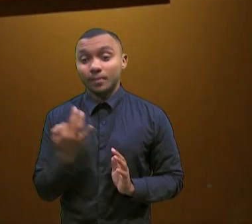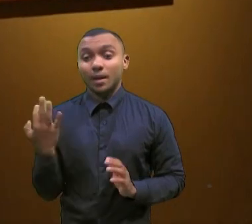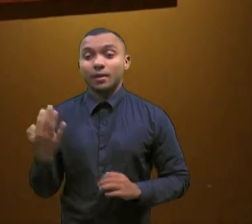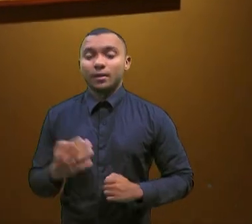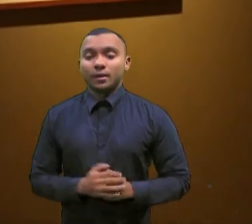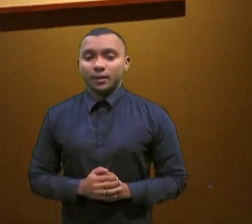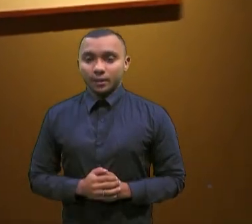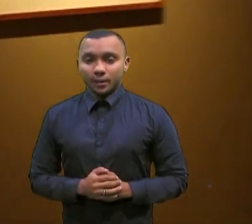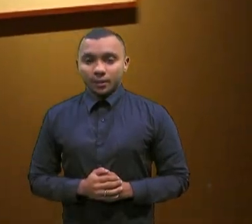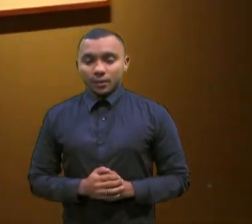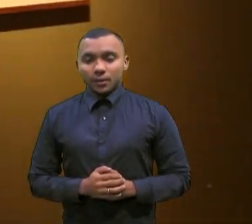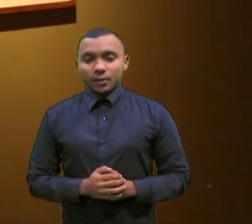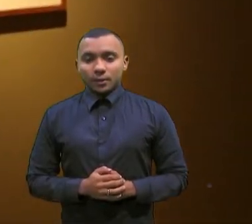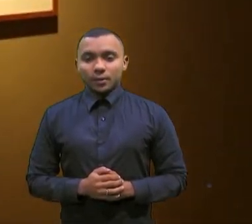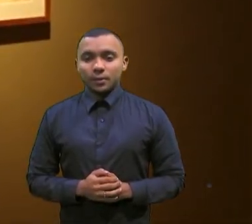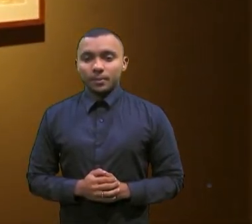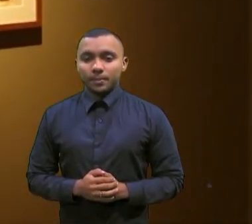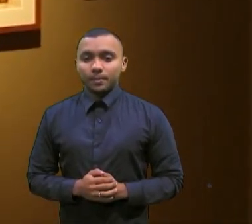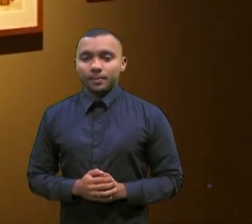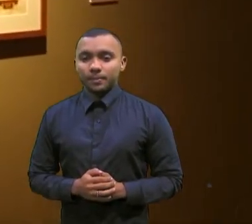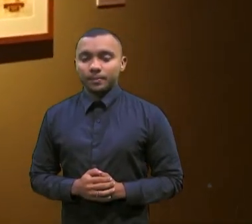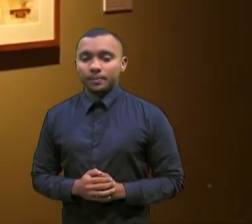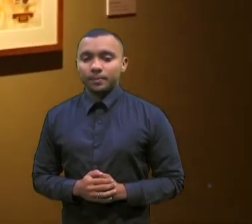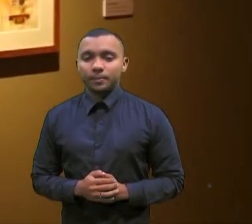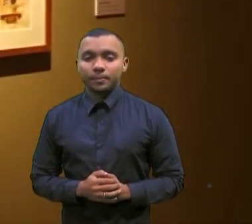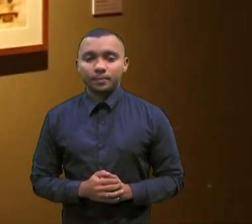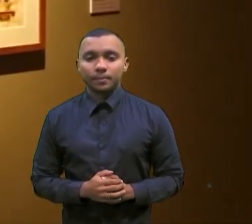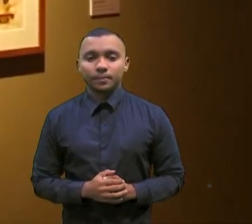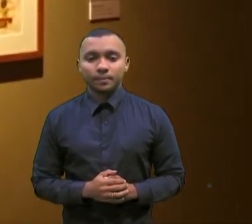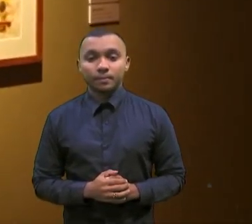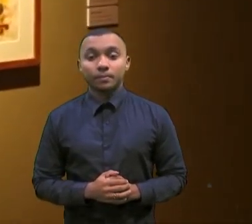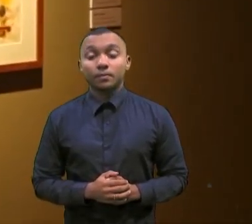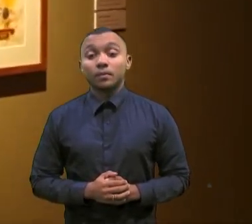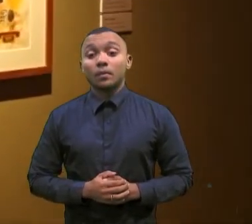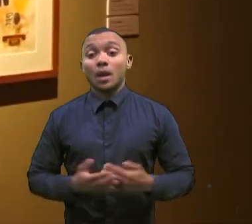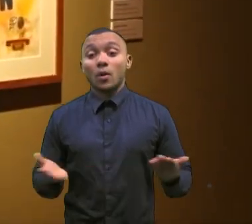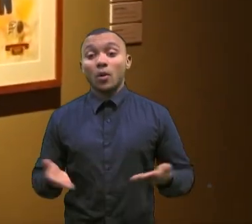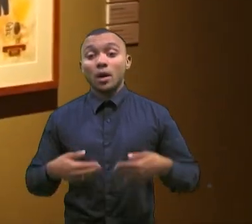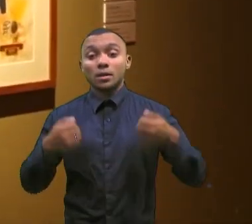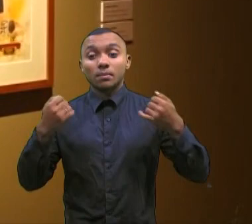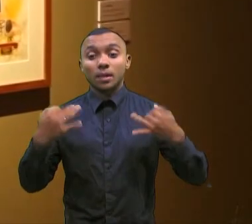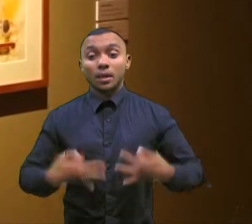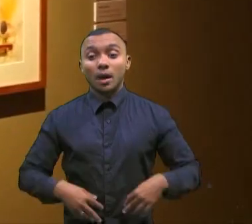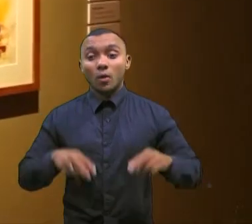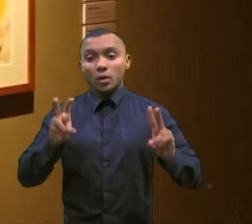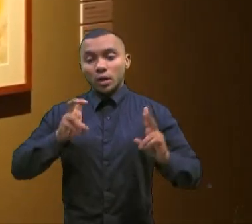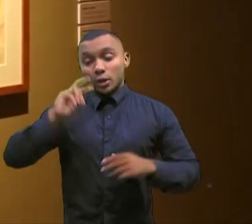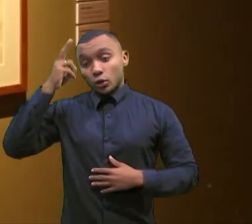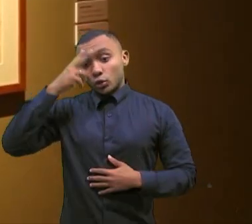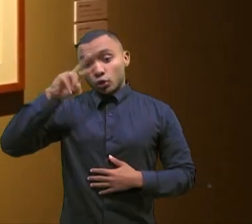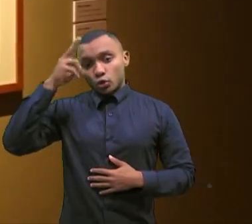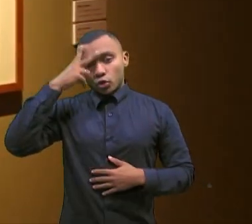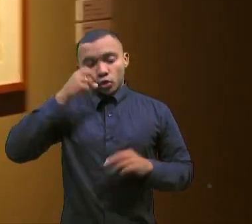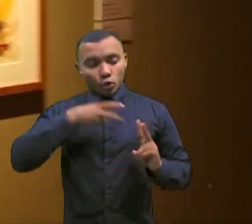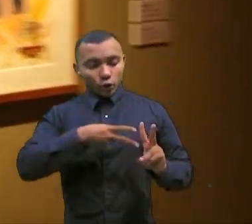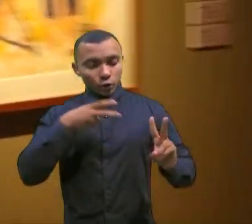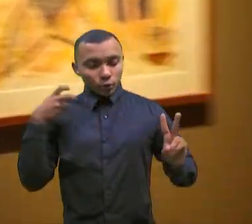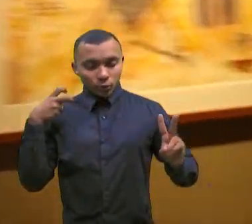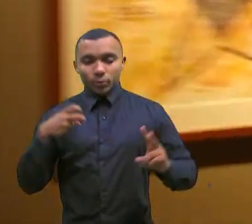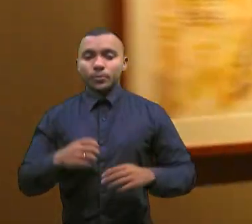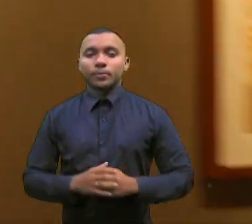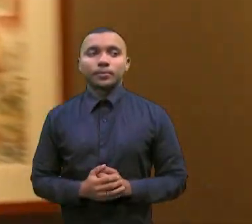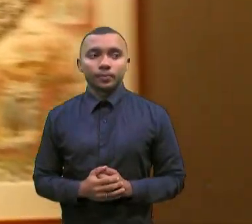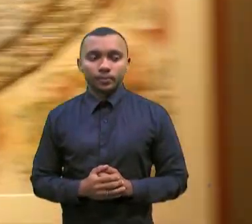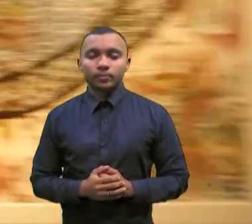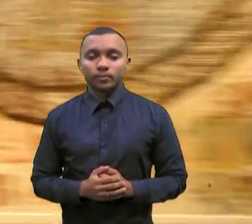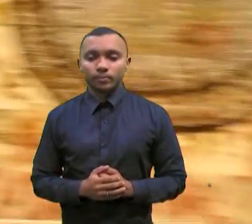falei, Isso em vários temas. Aqui nós estamos mesmo. dando entrada. A gente está aqui na ancestralidade indígena, né? Essa exposição que tem esse tema